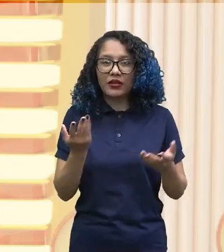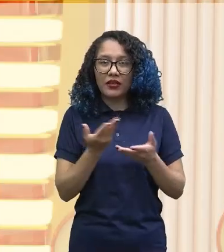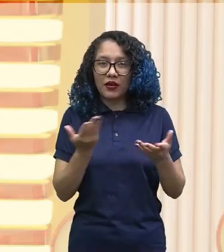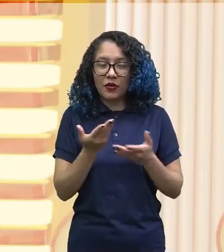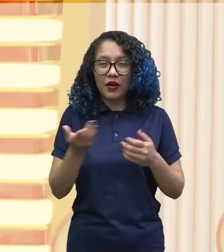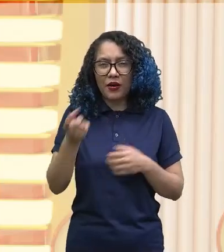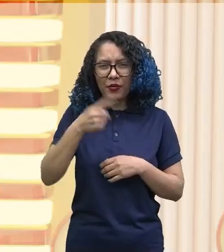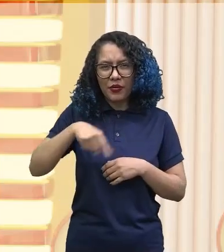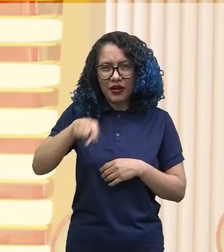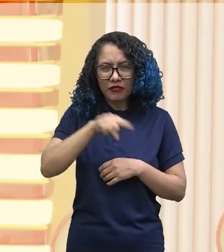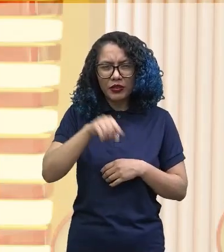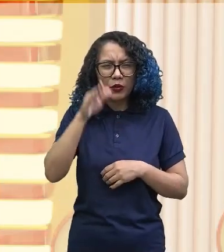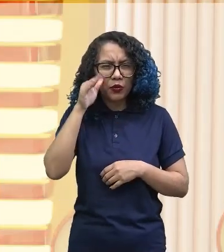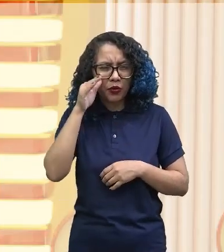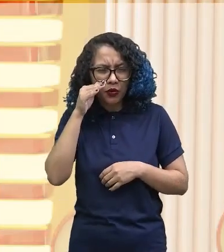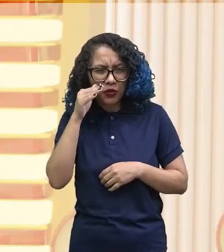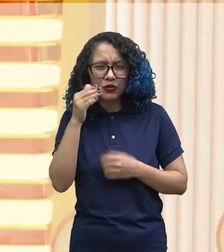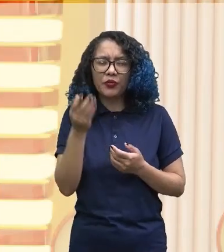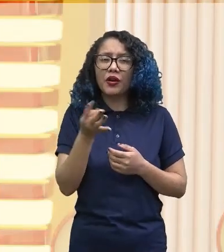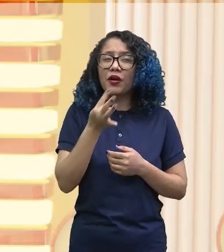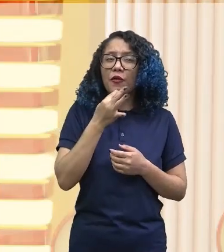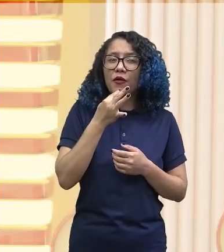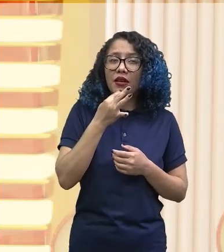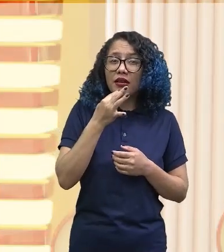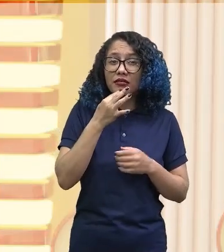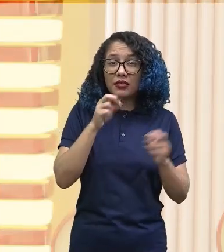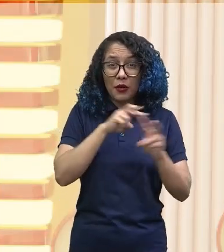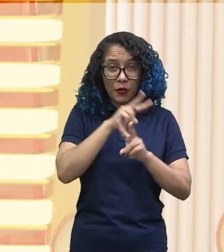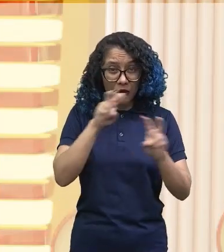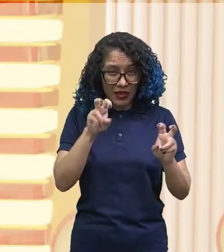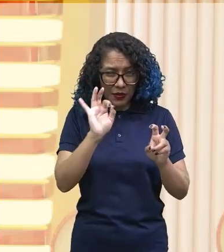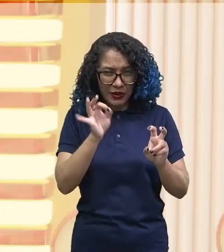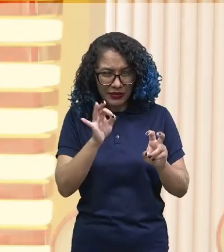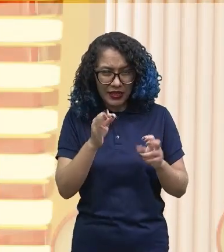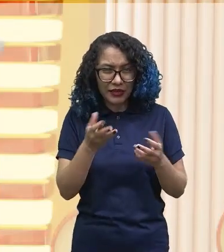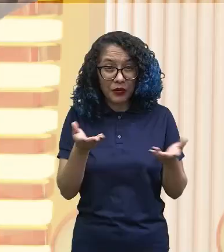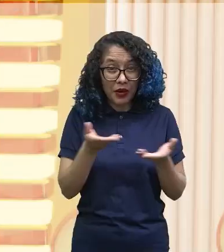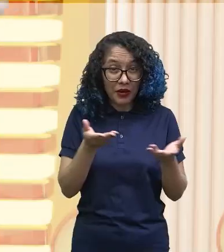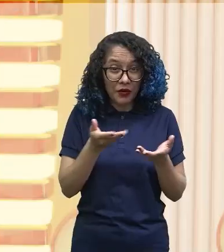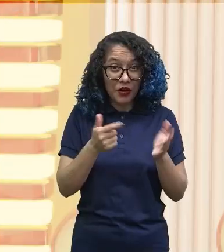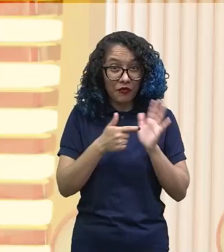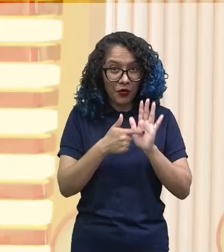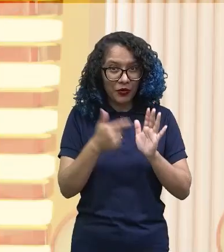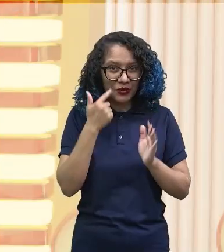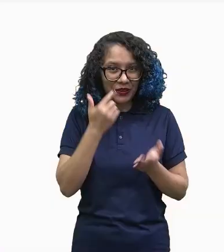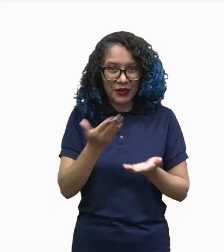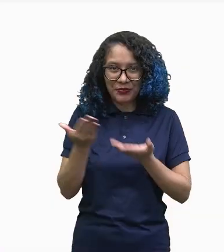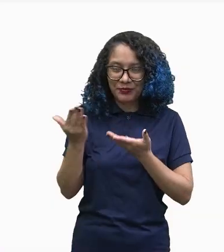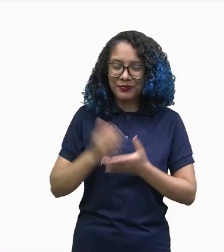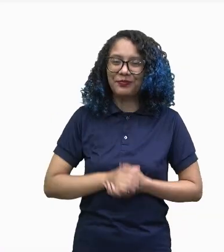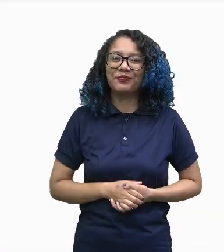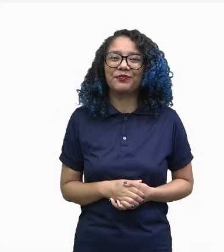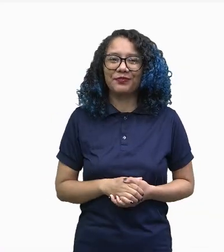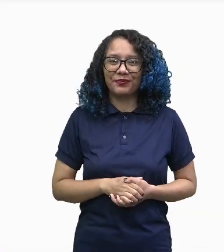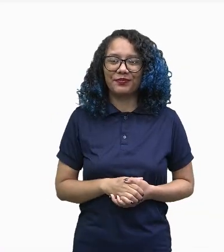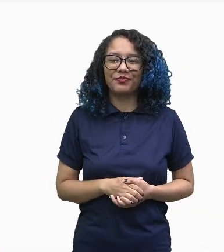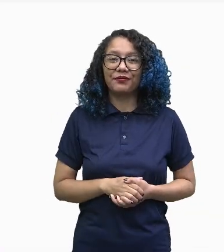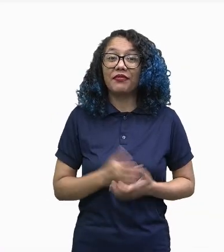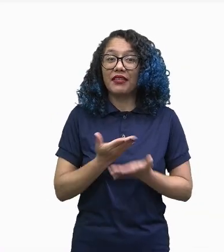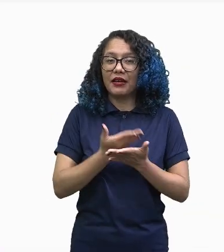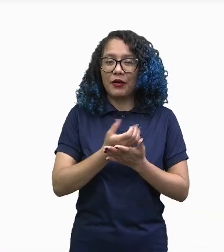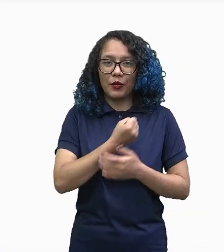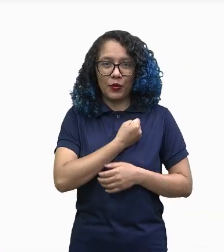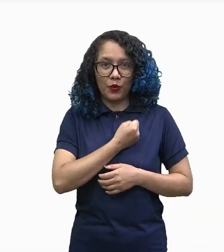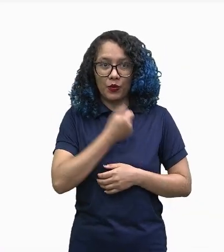você que está curioso para saber qual é o nosso objeto de conhecimento. Vamos junto conferir? Olha lá,